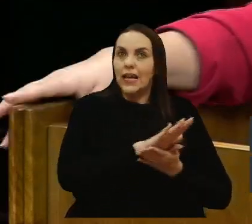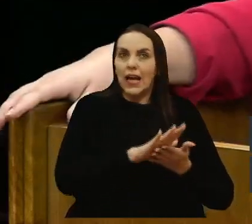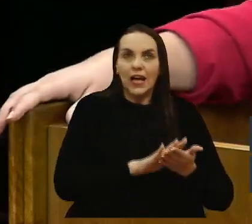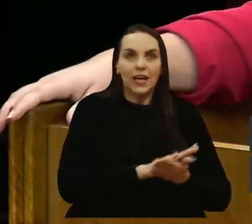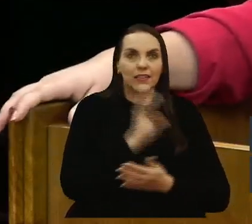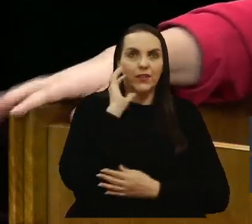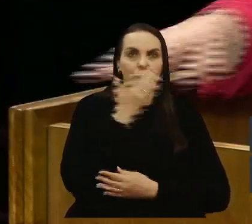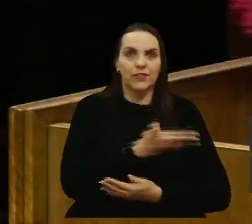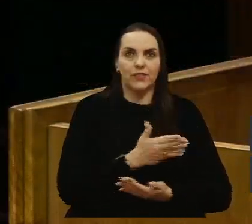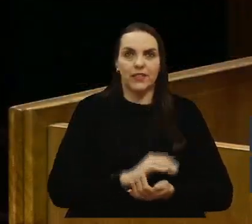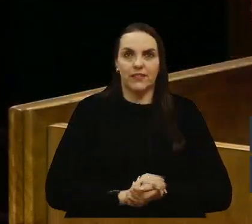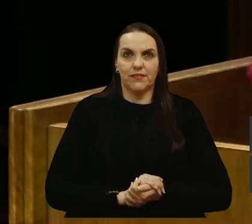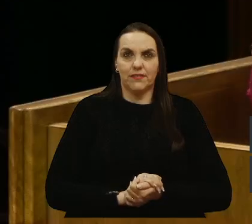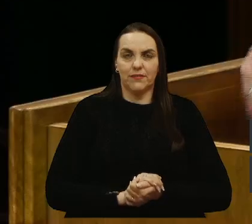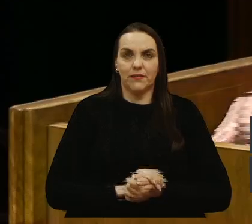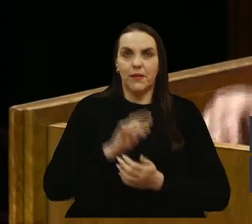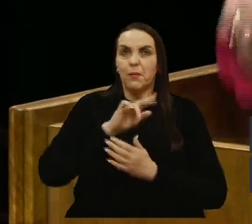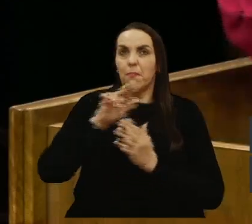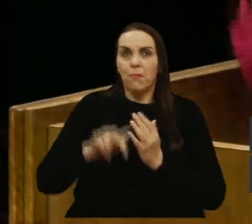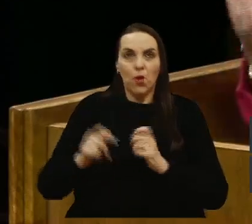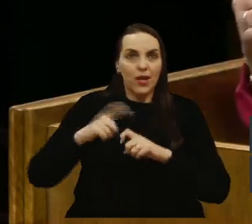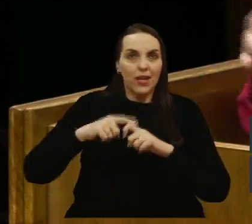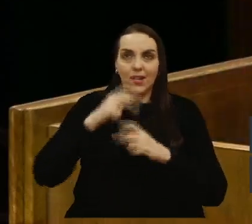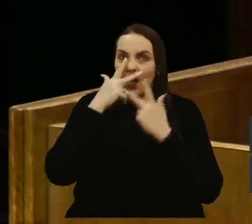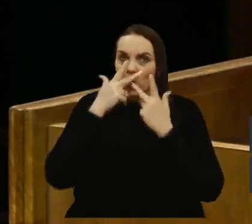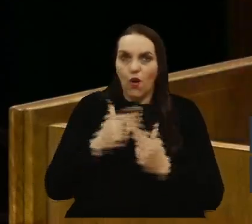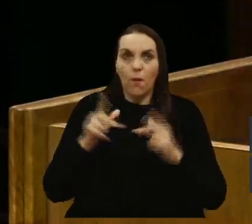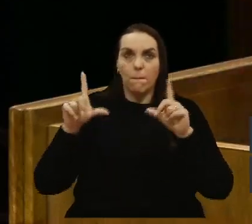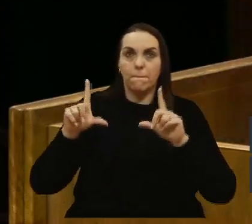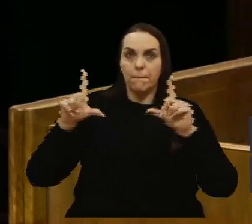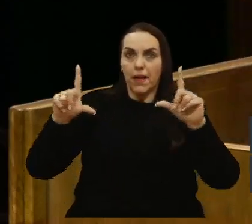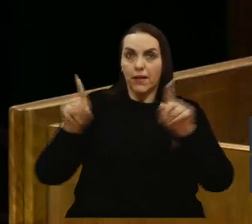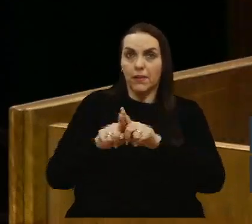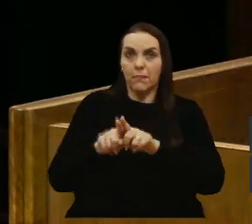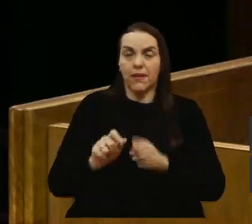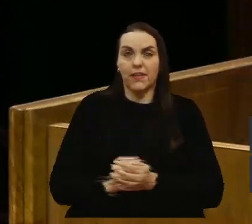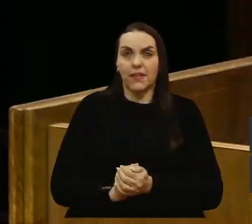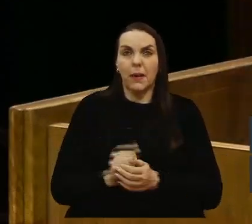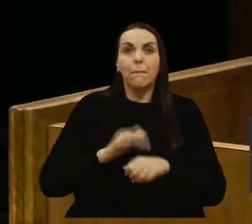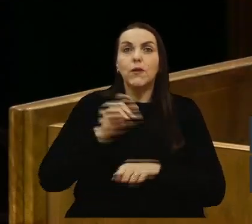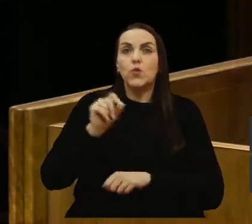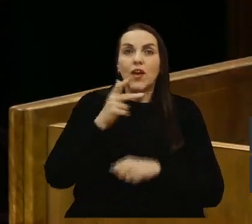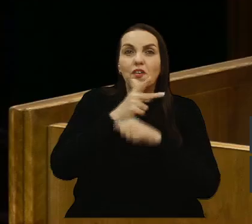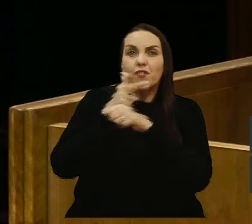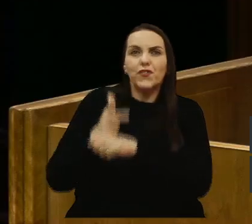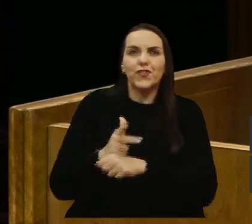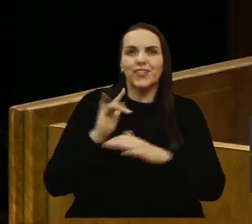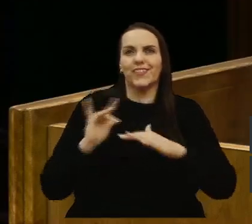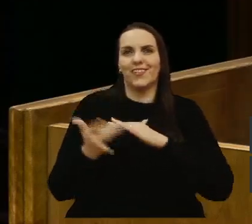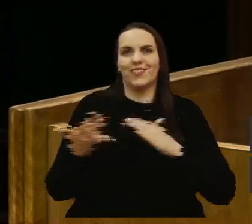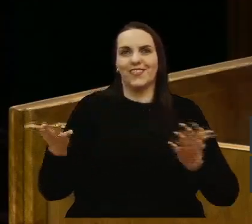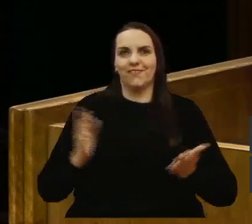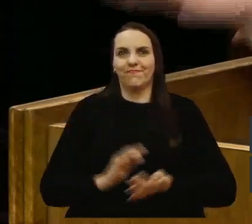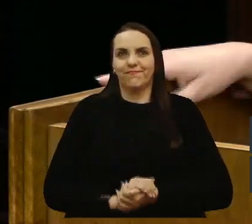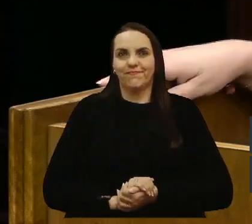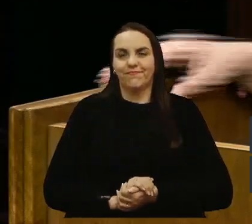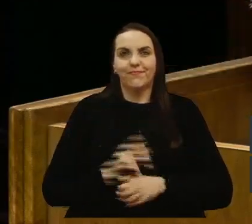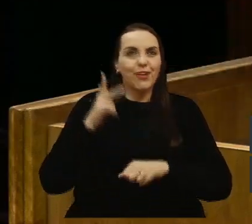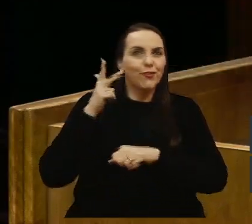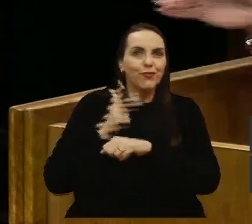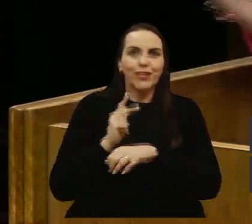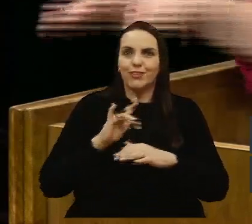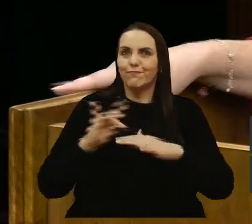acontecendo. Policlínica, a mesma coisa. Placa e o que mais? Videozinho na rede social. O